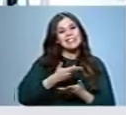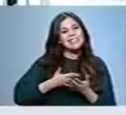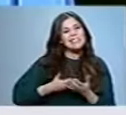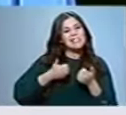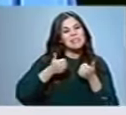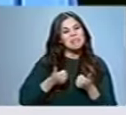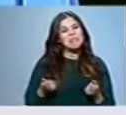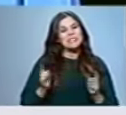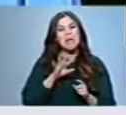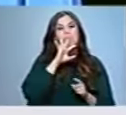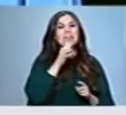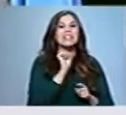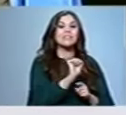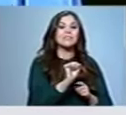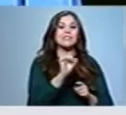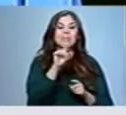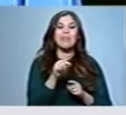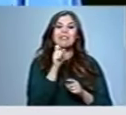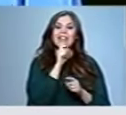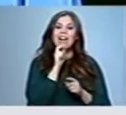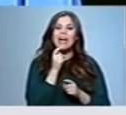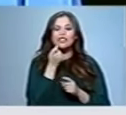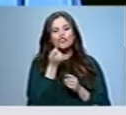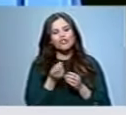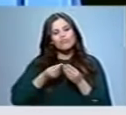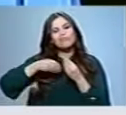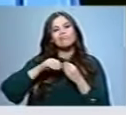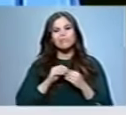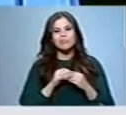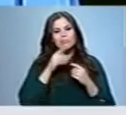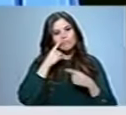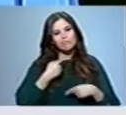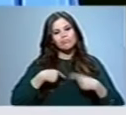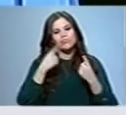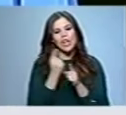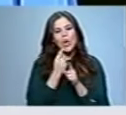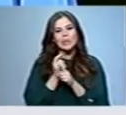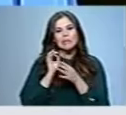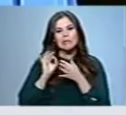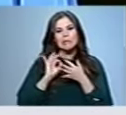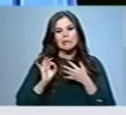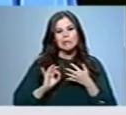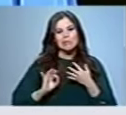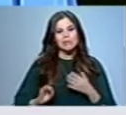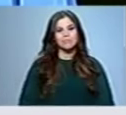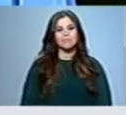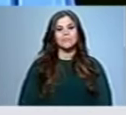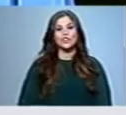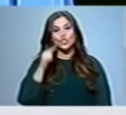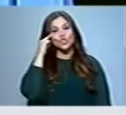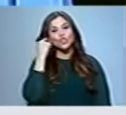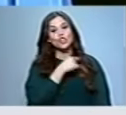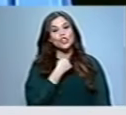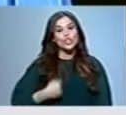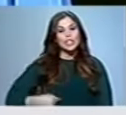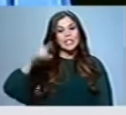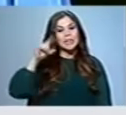deles e vão aquela milha extra, digamos, para nos agradar. Não? China, também gostei